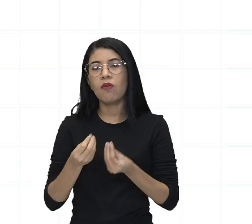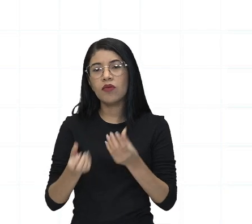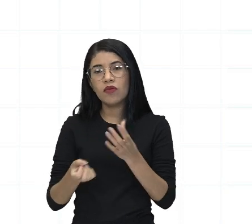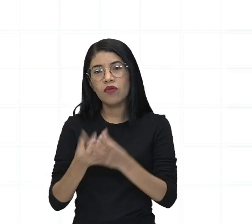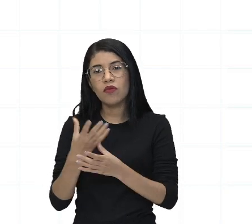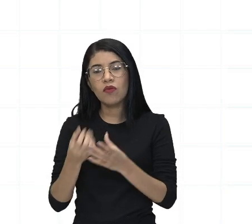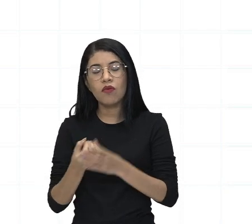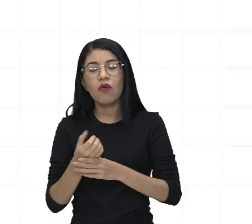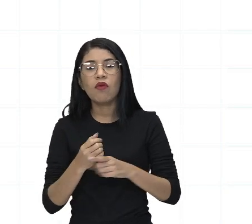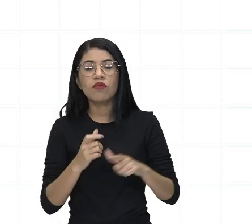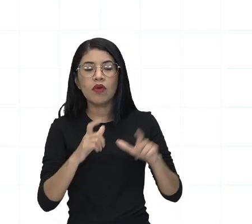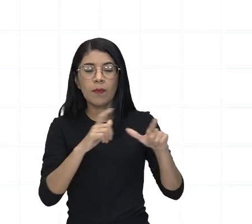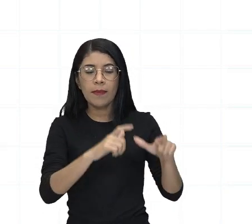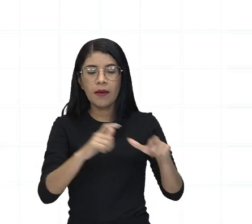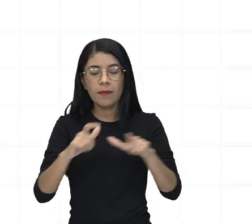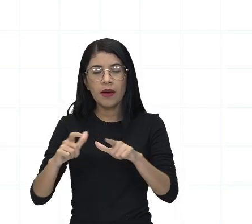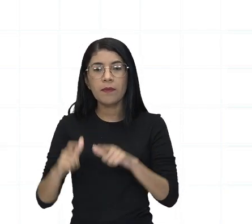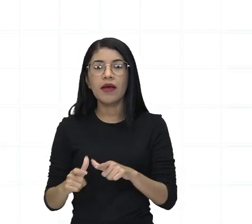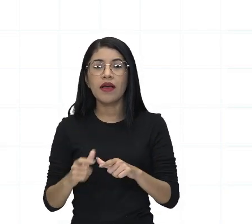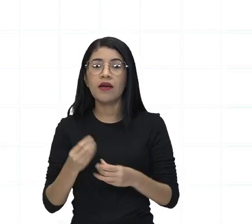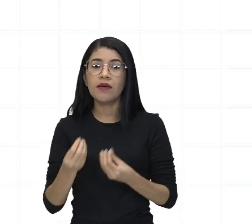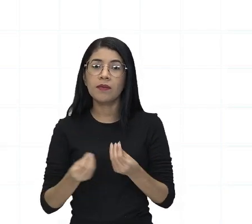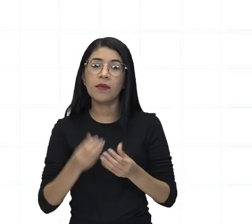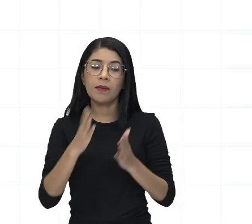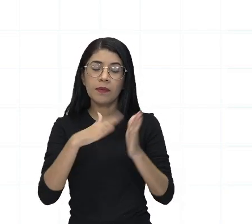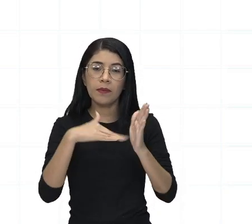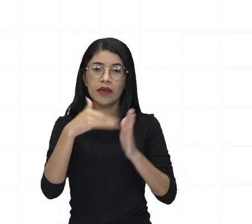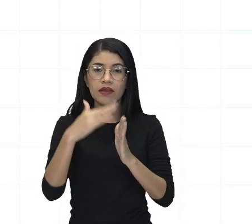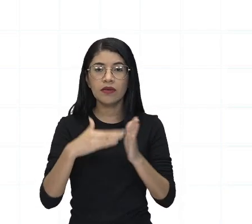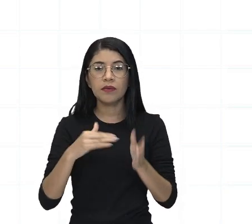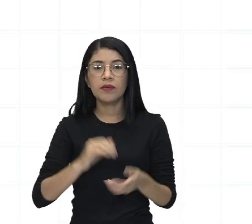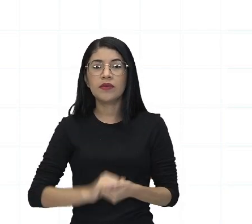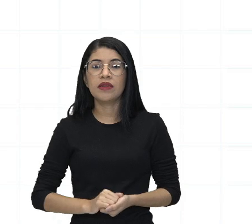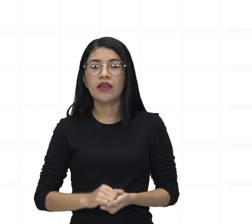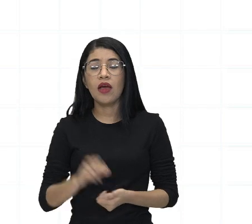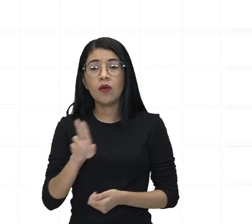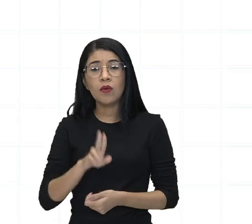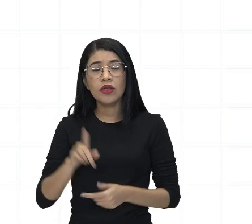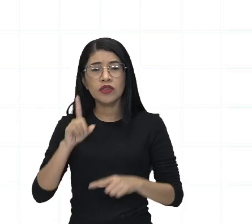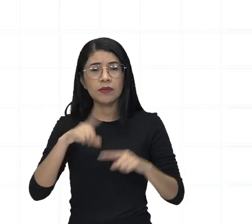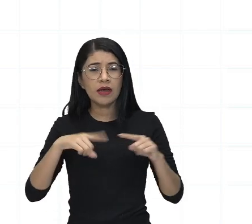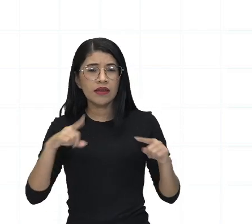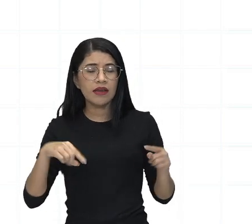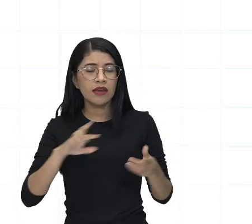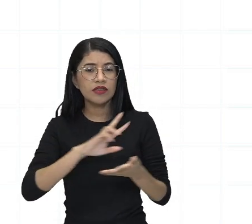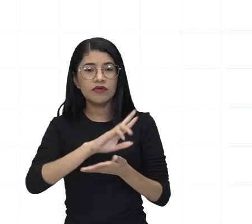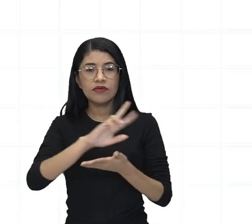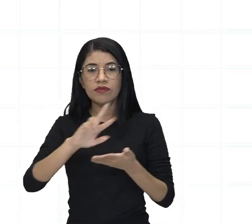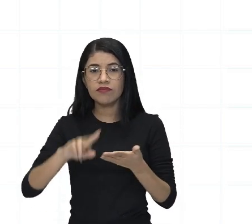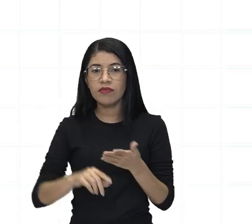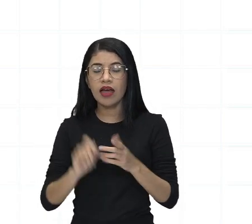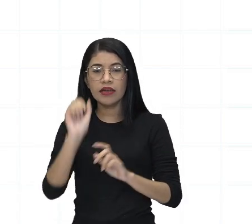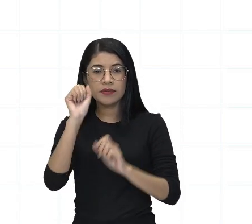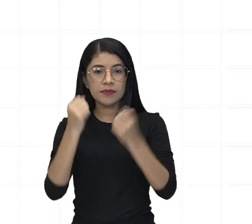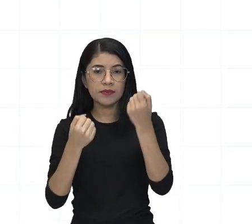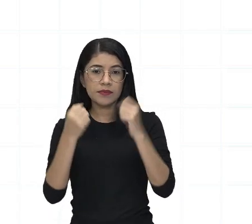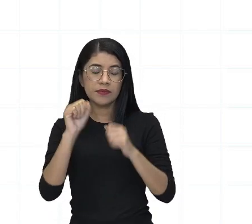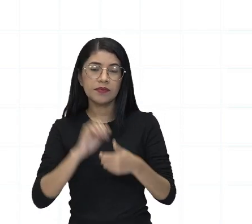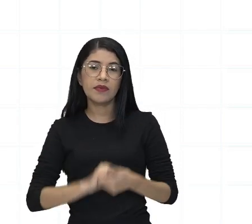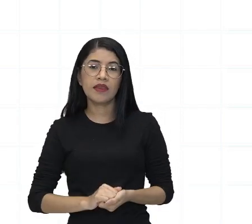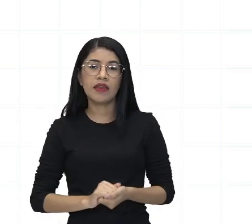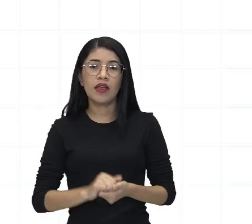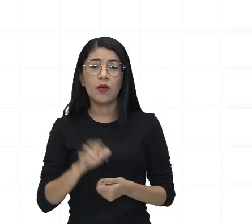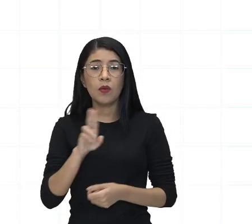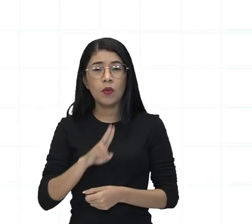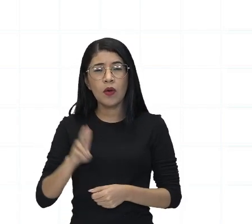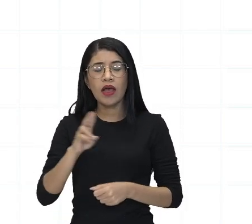suas pinturas, servindo-se de maneiras industriais. Começaram a pintar sobre